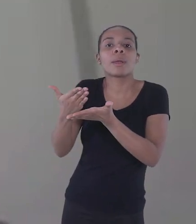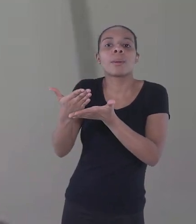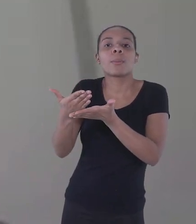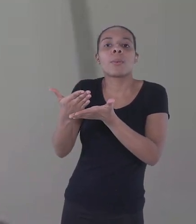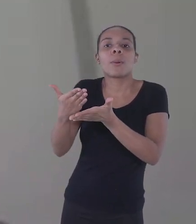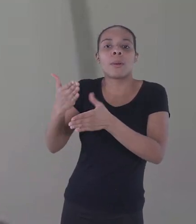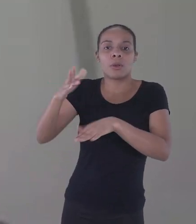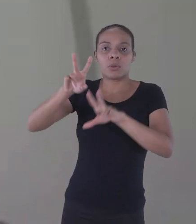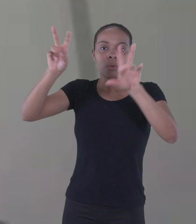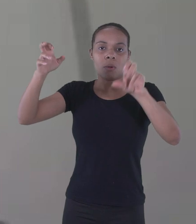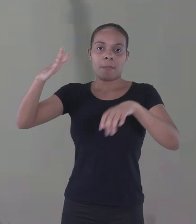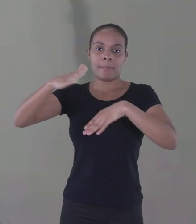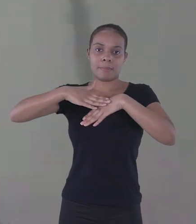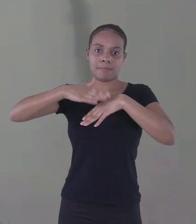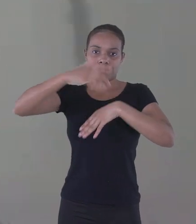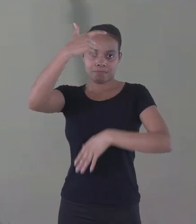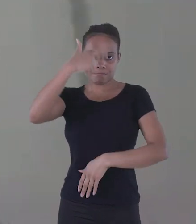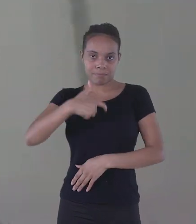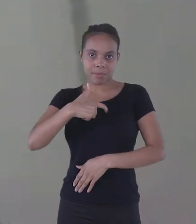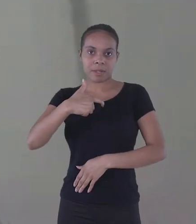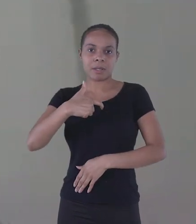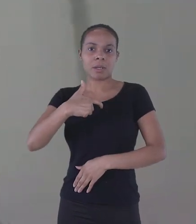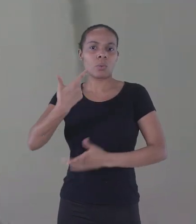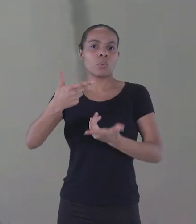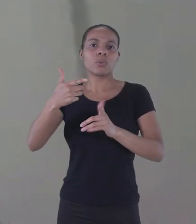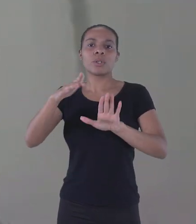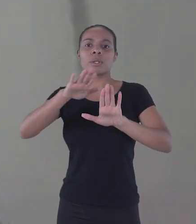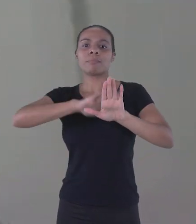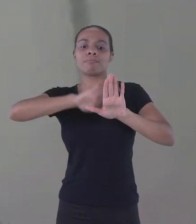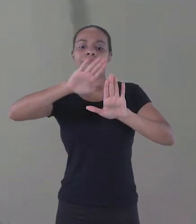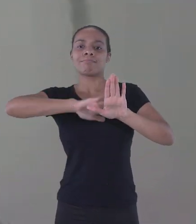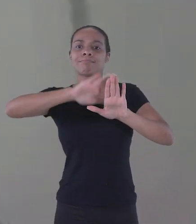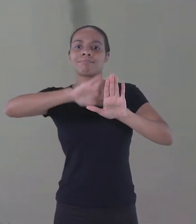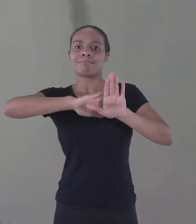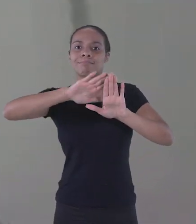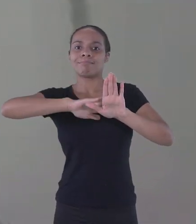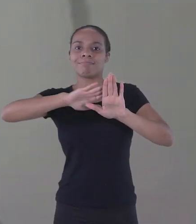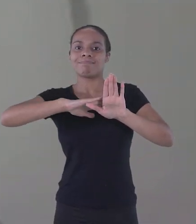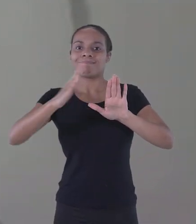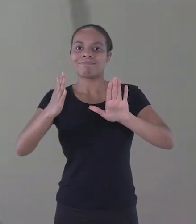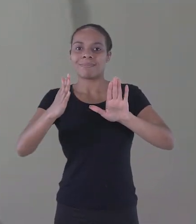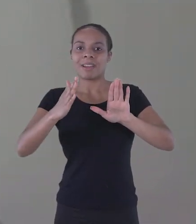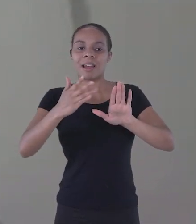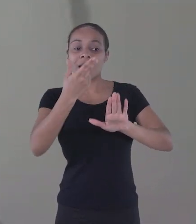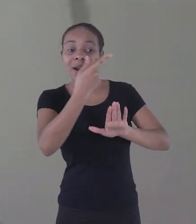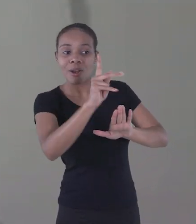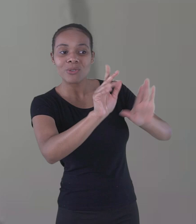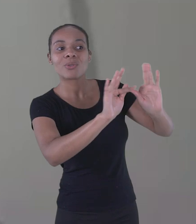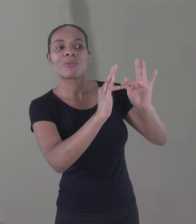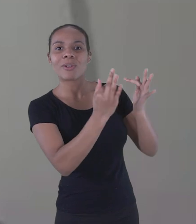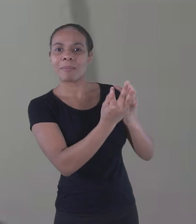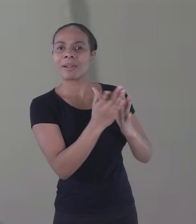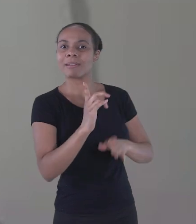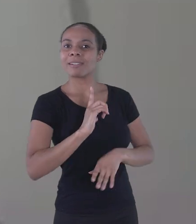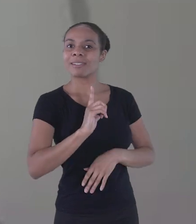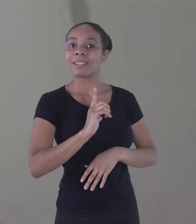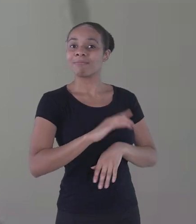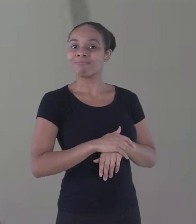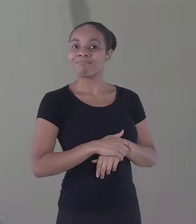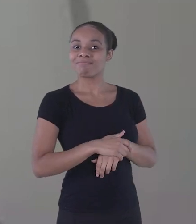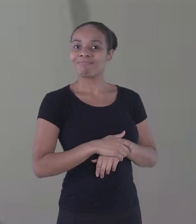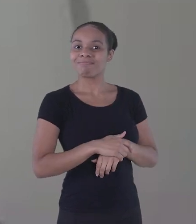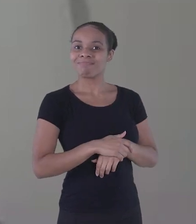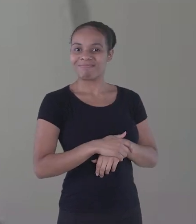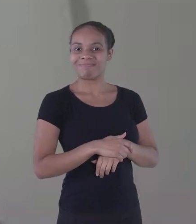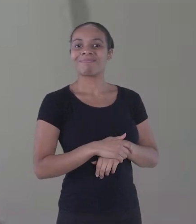vida pessoal, não teria esse pano de fundo que tem na sua família. Mas vocês continuam